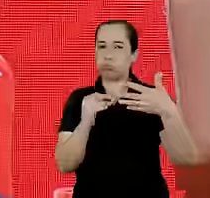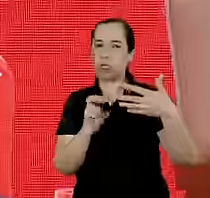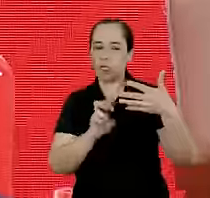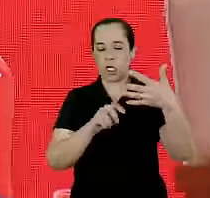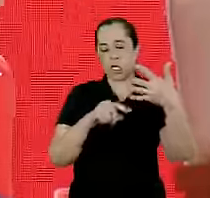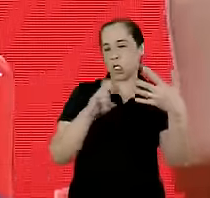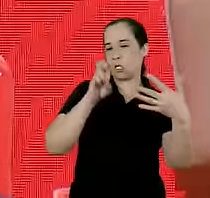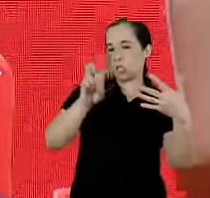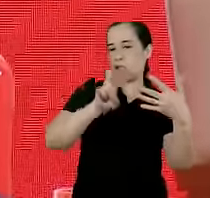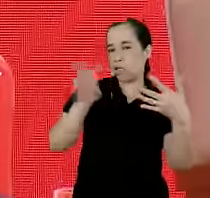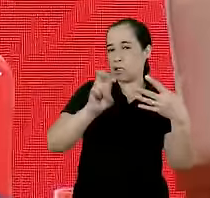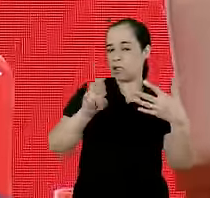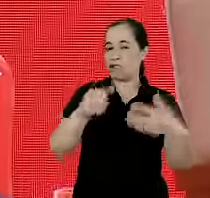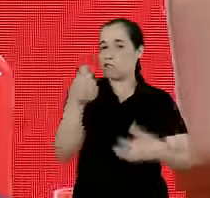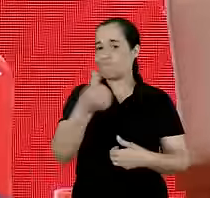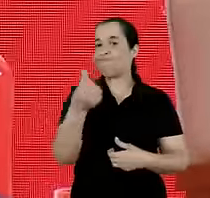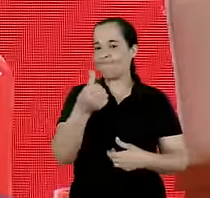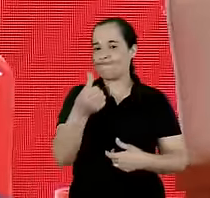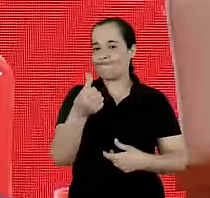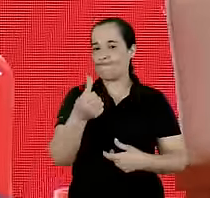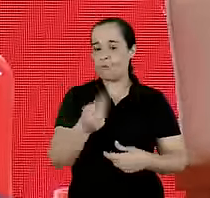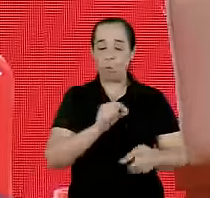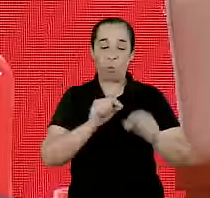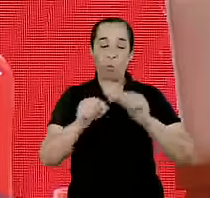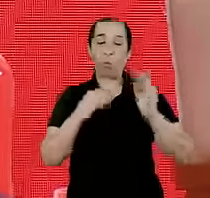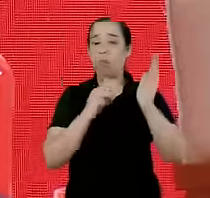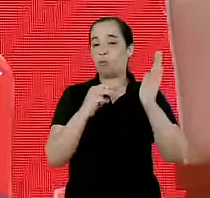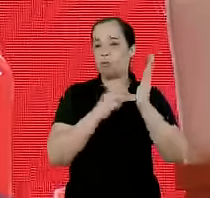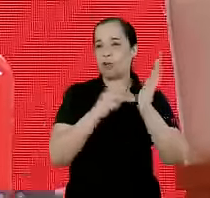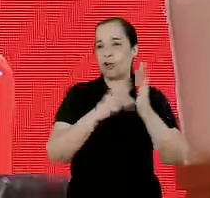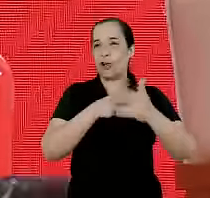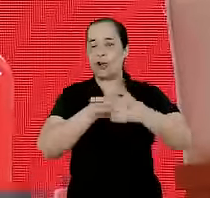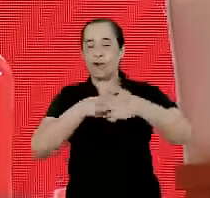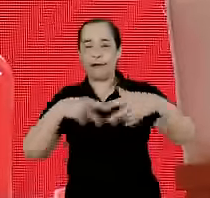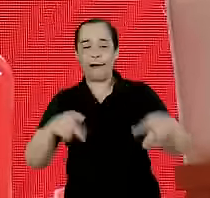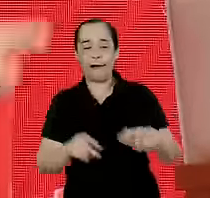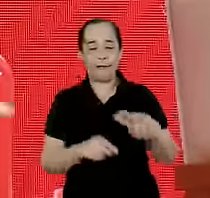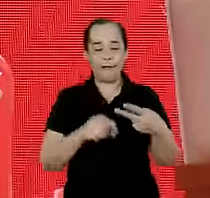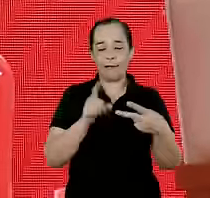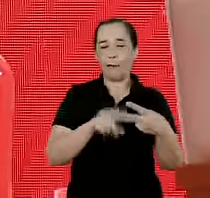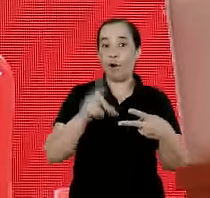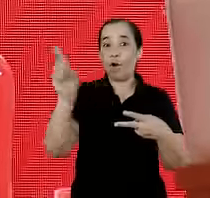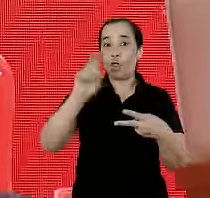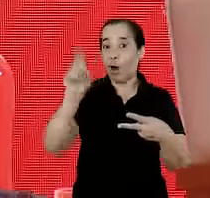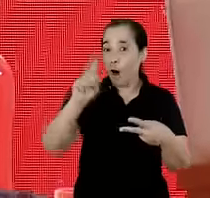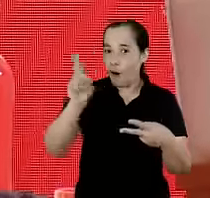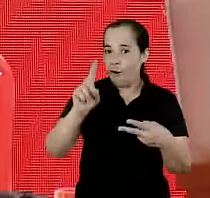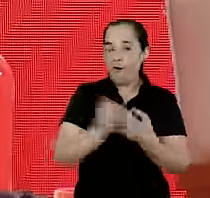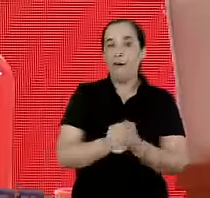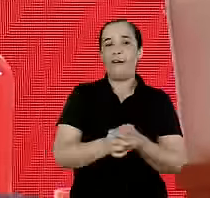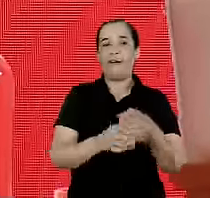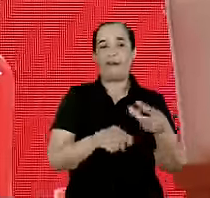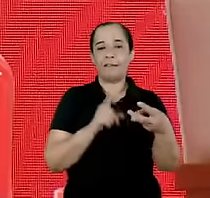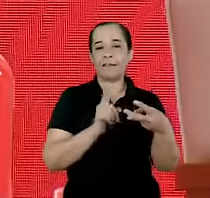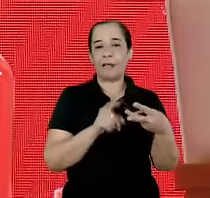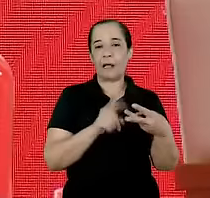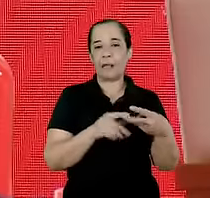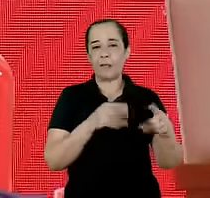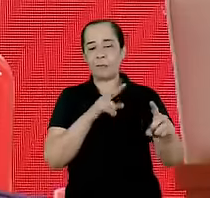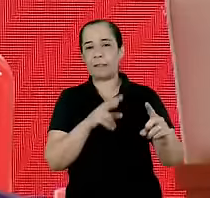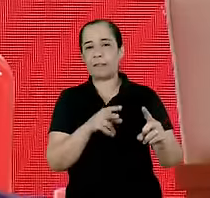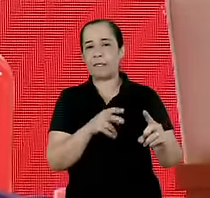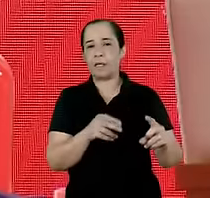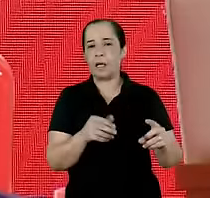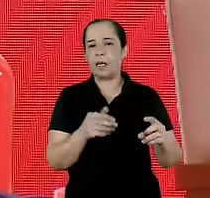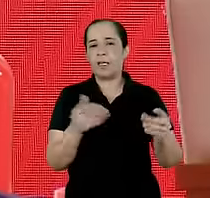por razões diversas questões cambiais um pouco a questão do Resgate também um pouco a mudança do parâmetro C iosco considera para